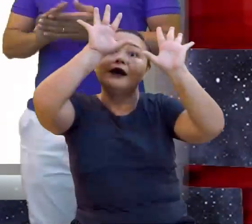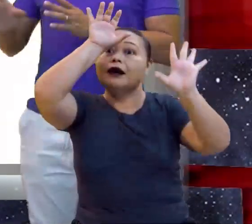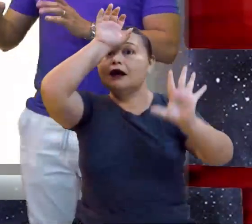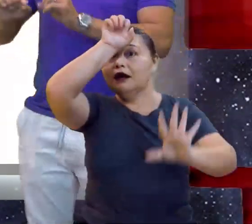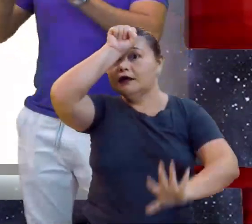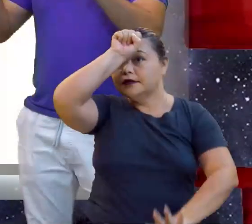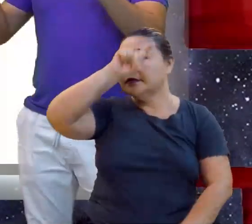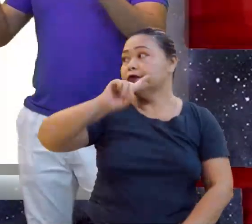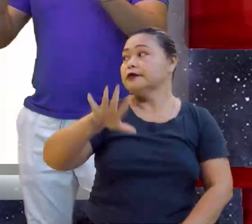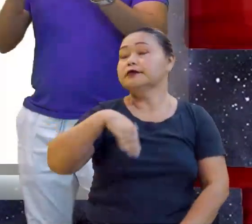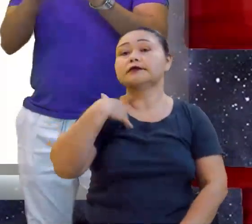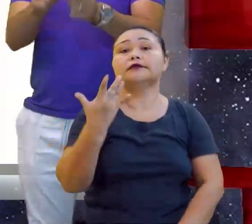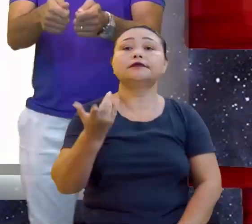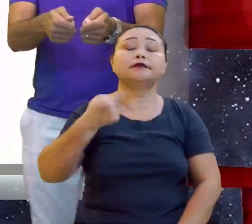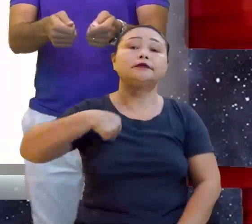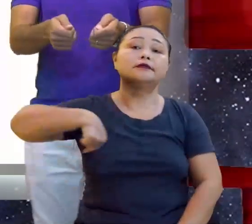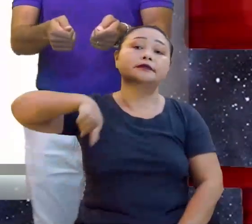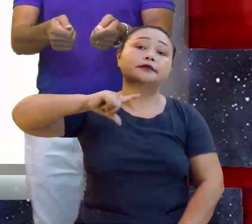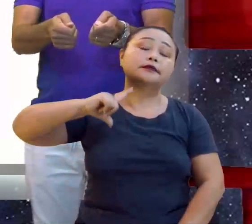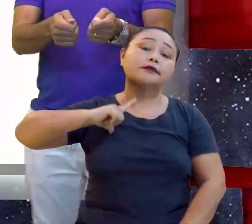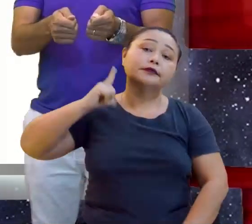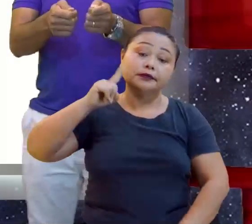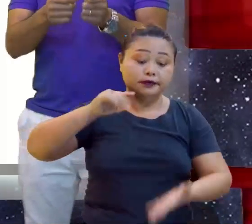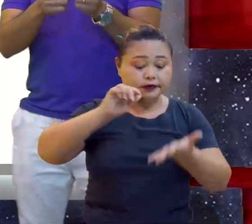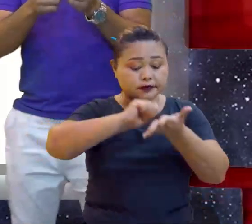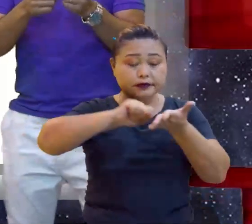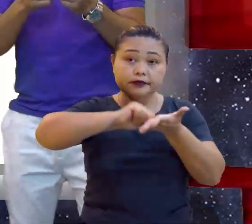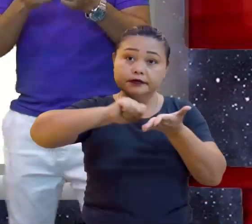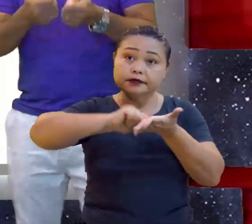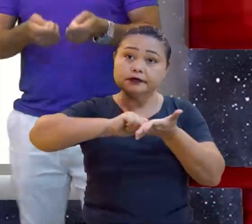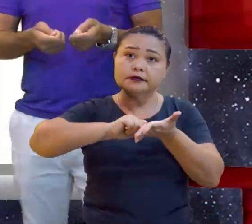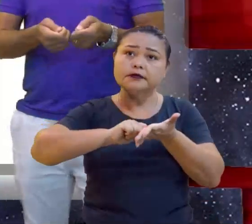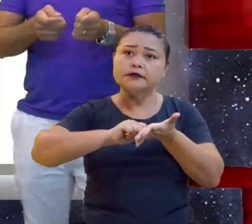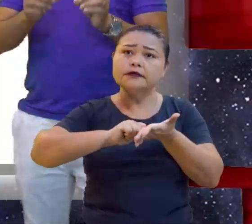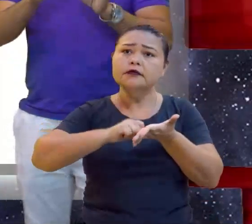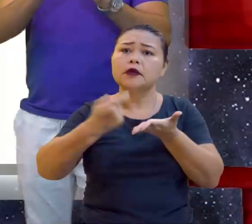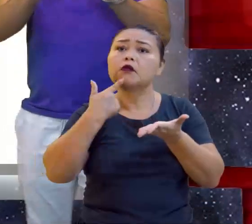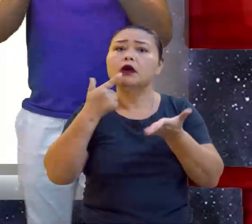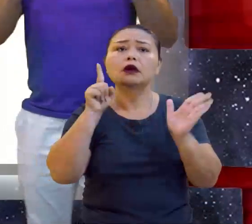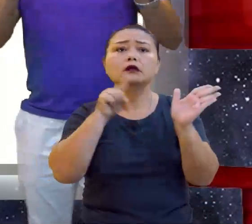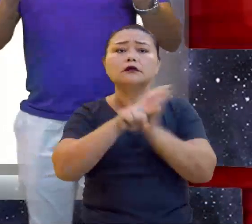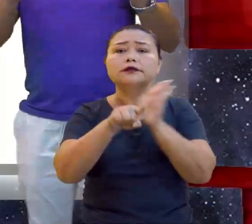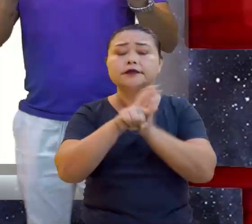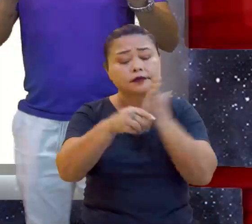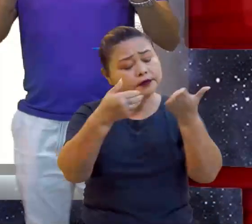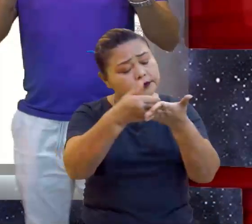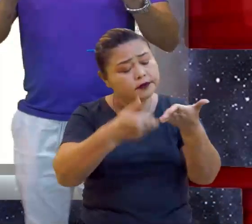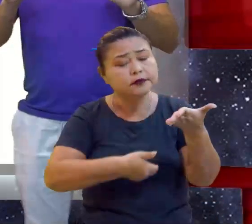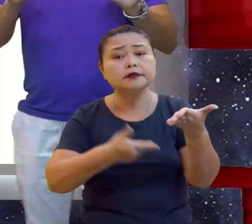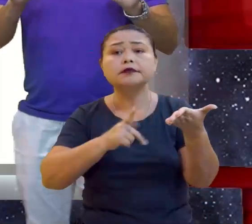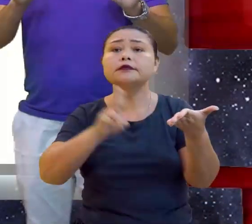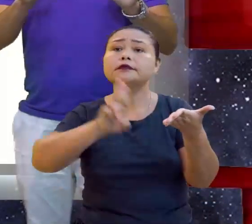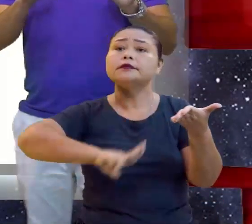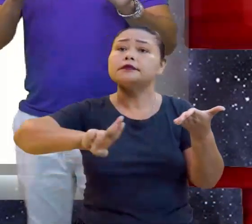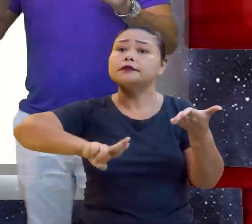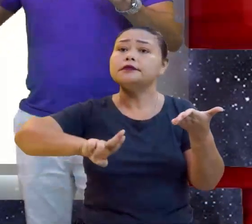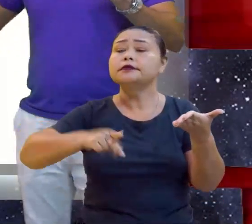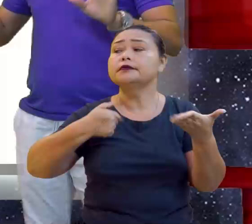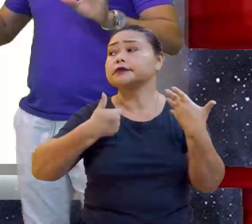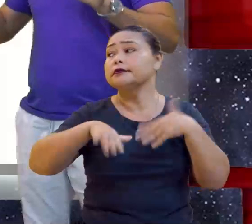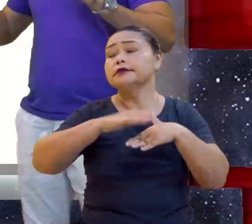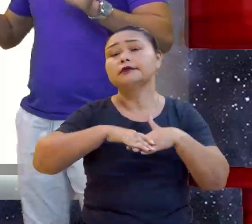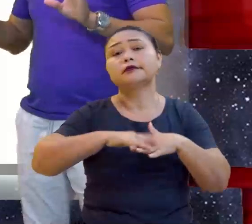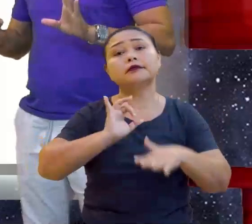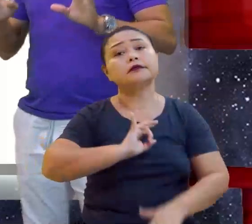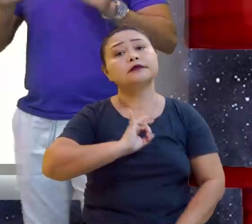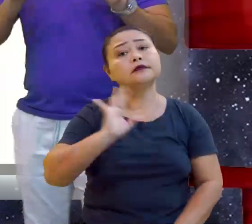E depois de tudo isso, veio o comando matemático, ou seja, o que a questão quer que eu faça? Que é a aplicação da matemática.